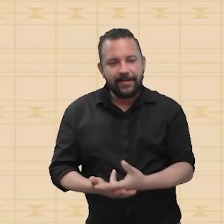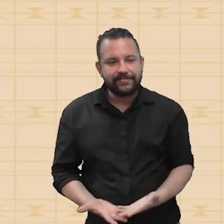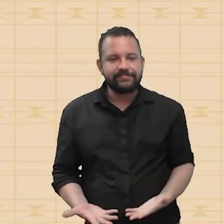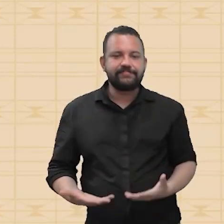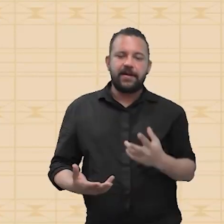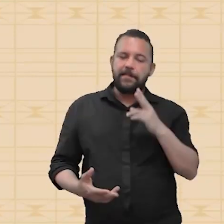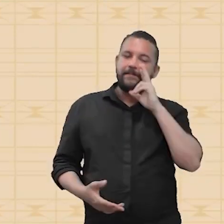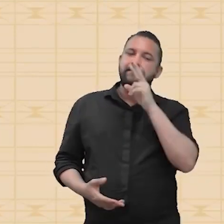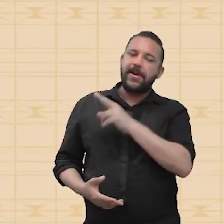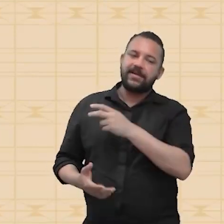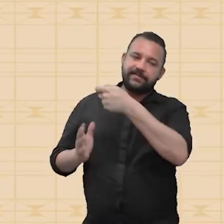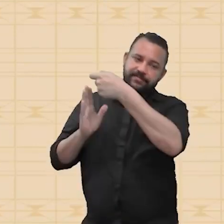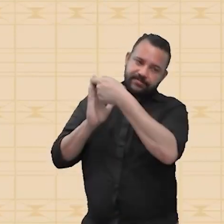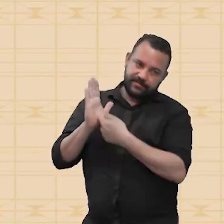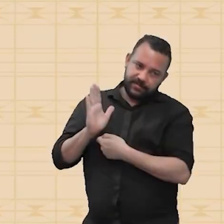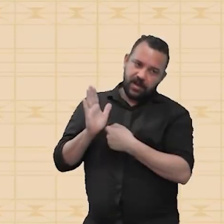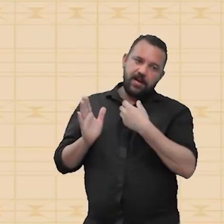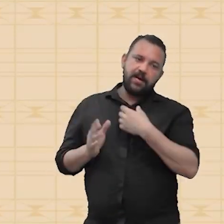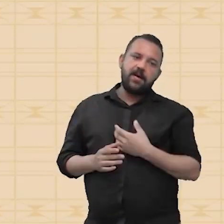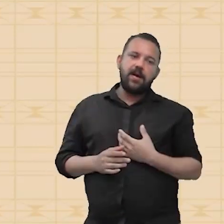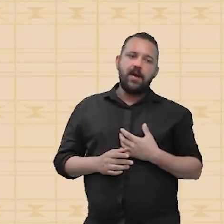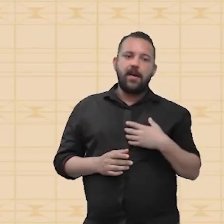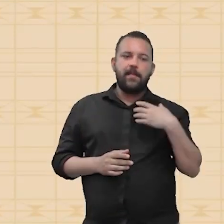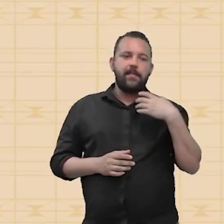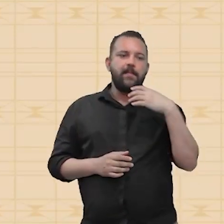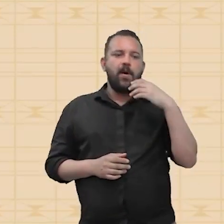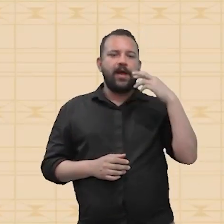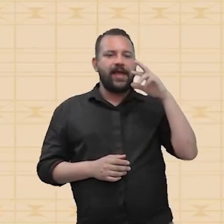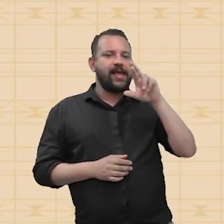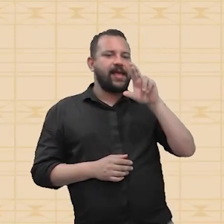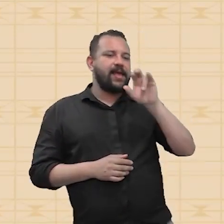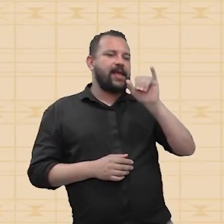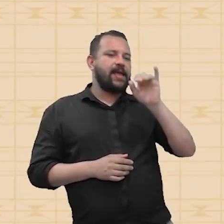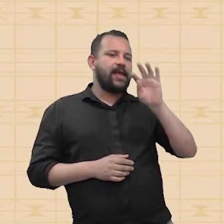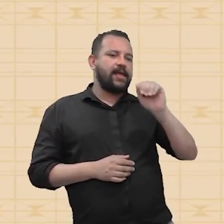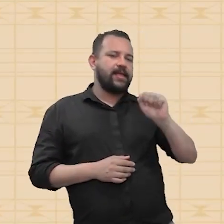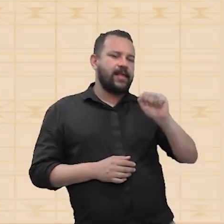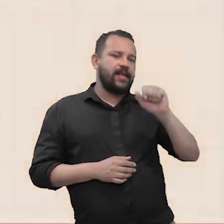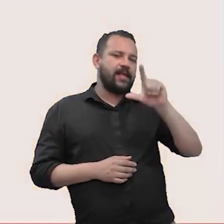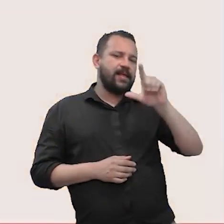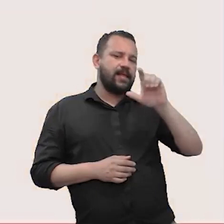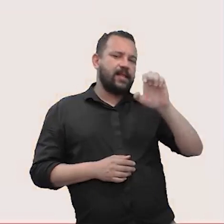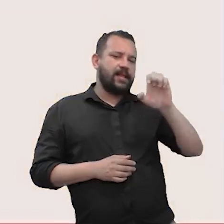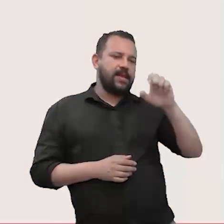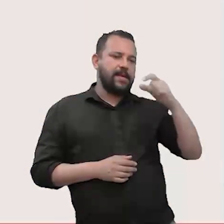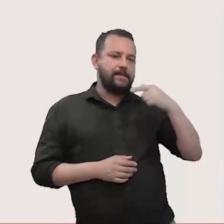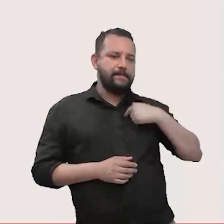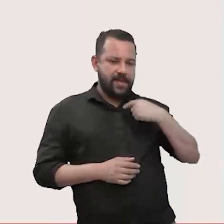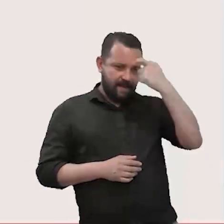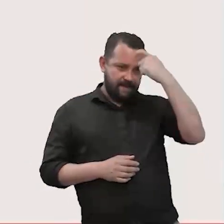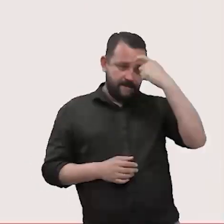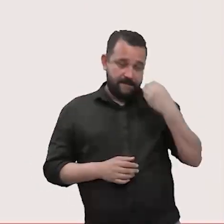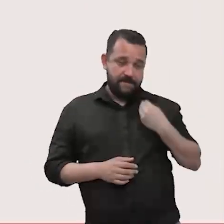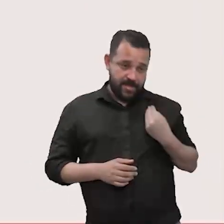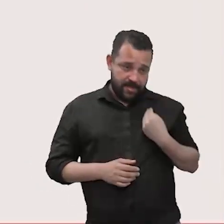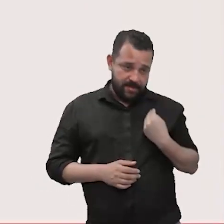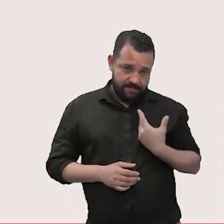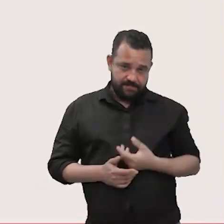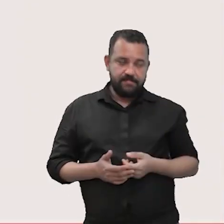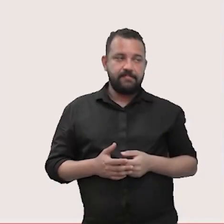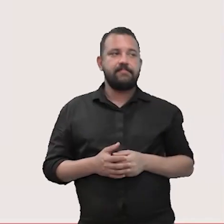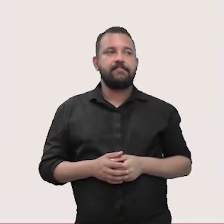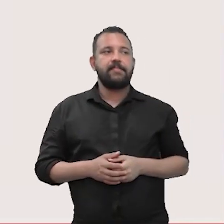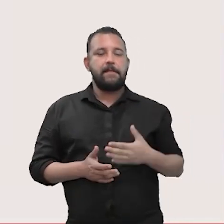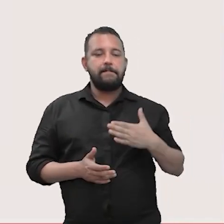aí da grande Rita Lee, Minha Vida. O título da composição